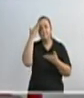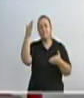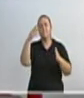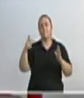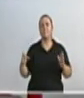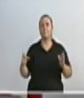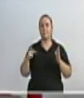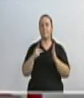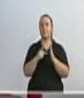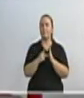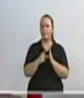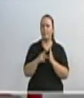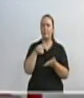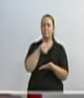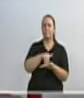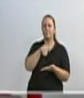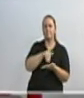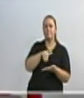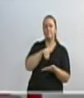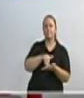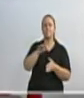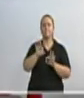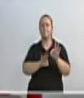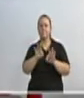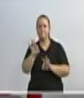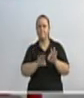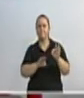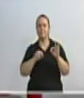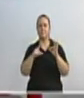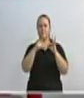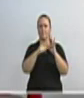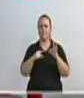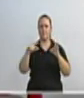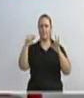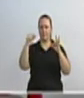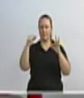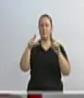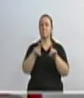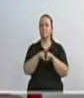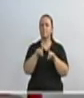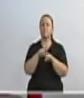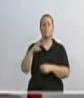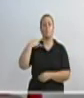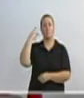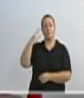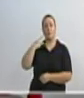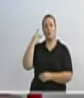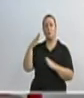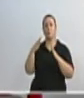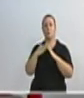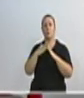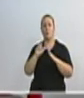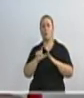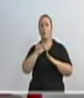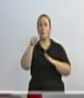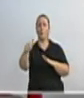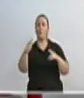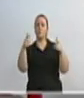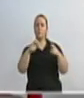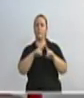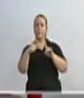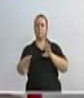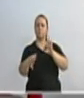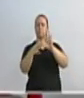da Secretaria de Planejamento, da própria FAEMA, inclusive de vereadores de outros municípios que eram ligados à defesa